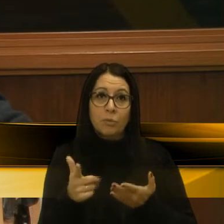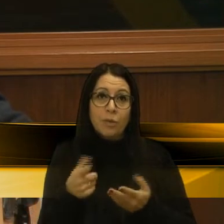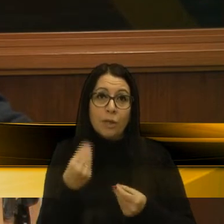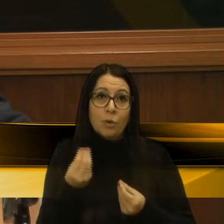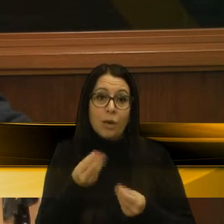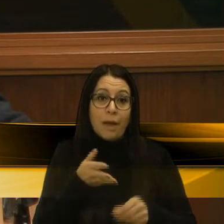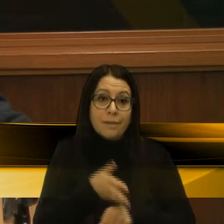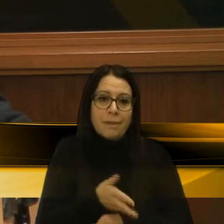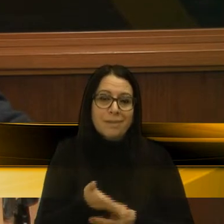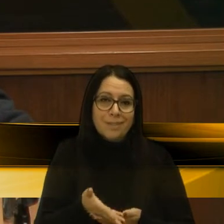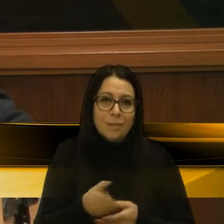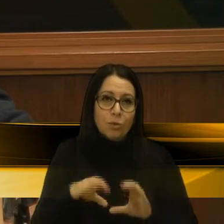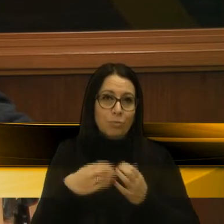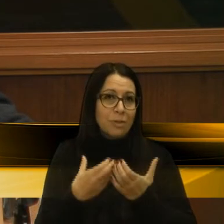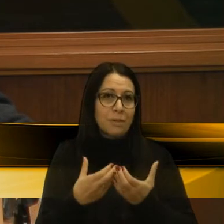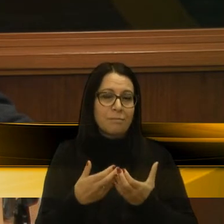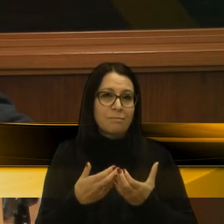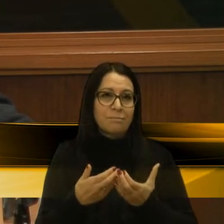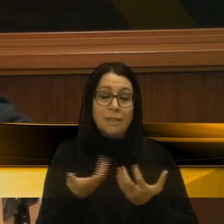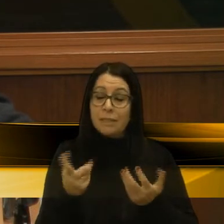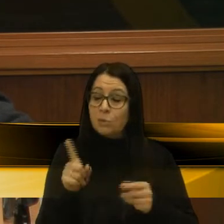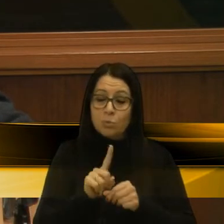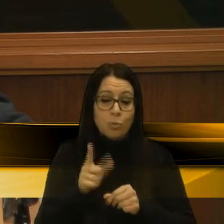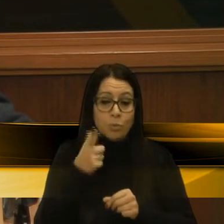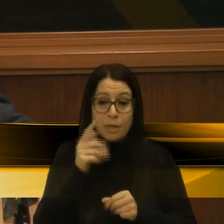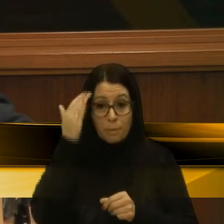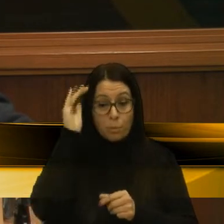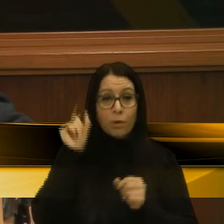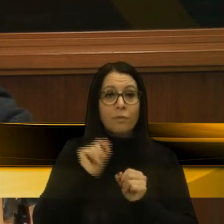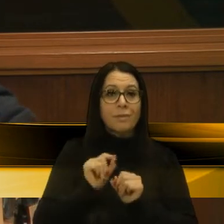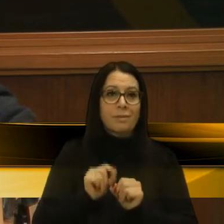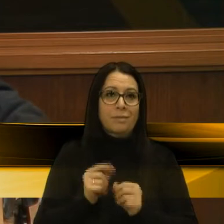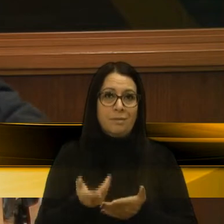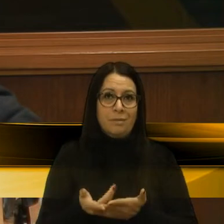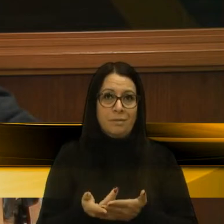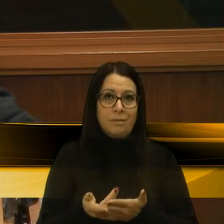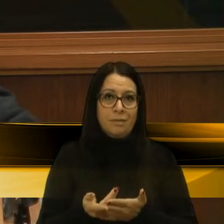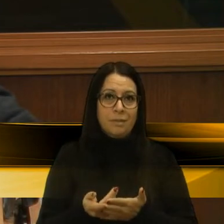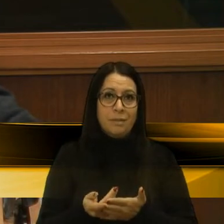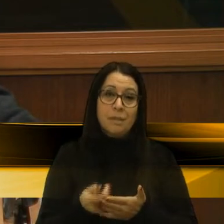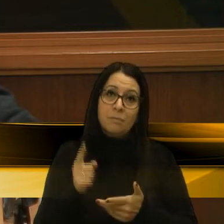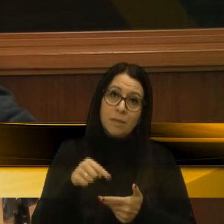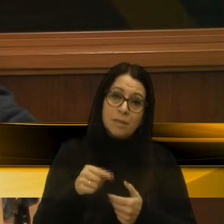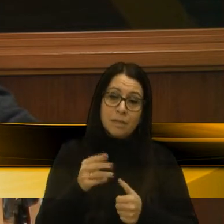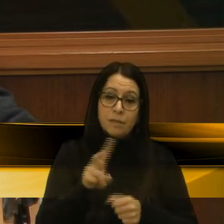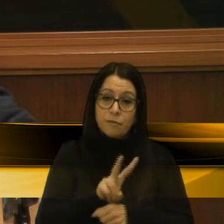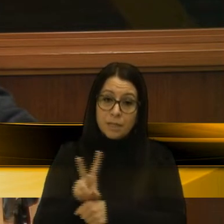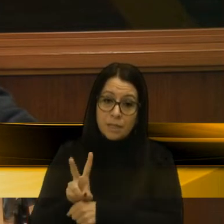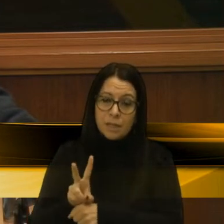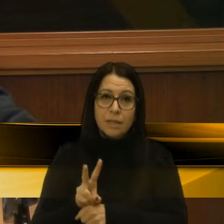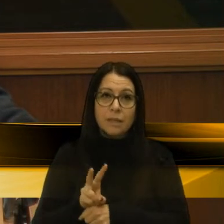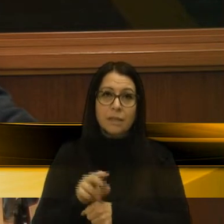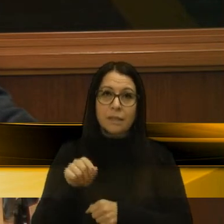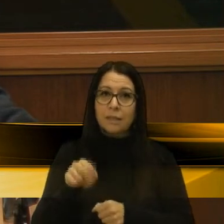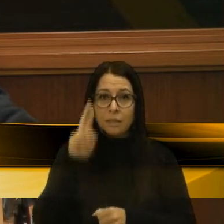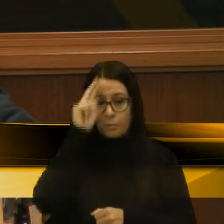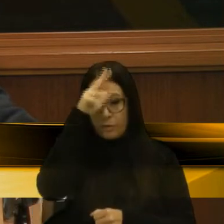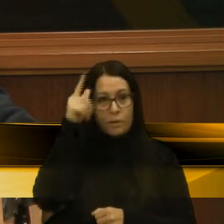desse imbróglio. Lamentavelmente, o município tem muita culpa nisso também. Obrigado pela parte. Vereador